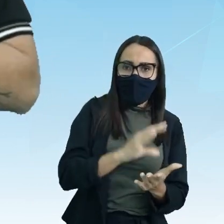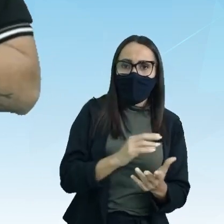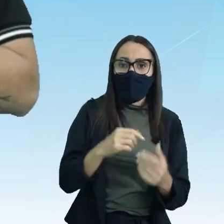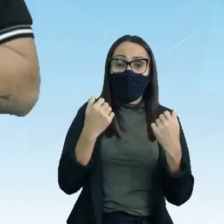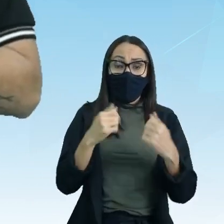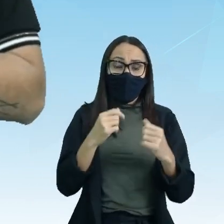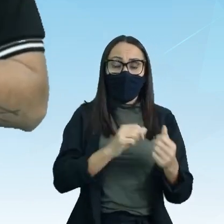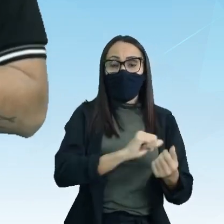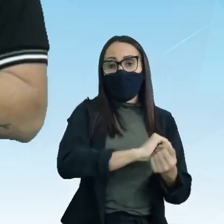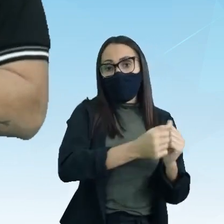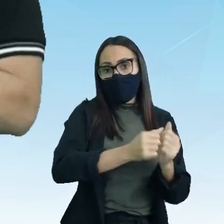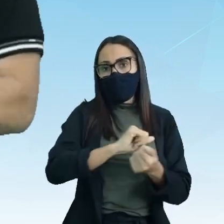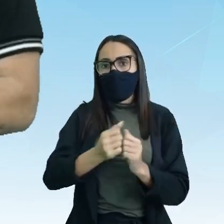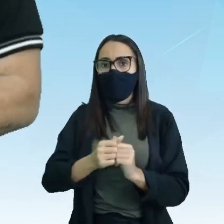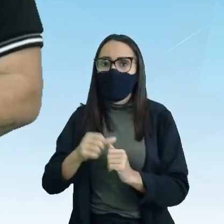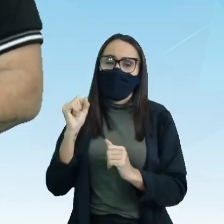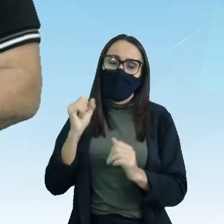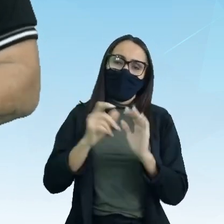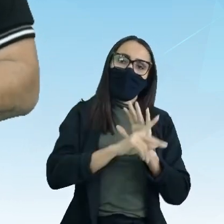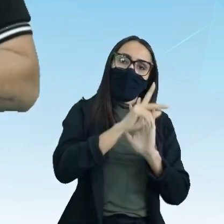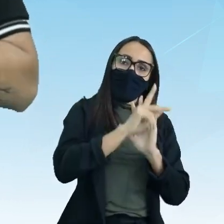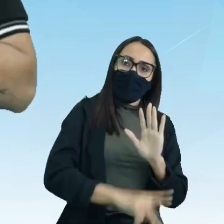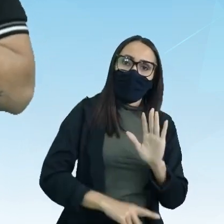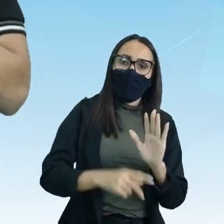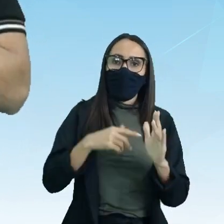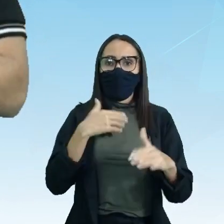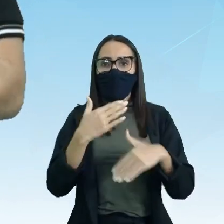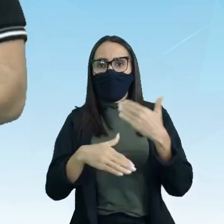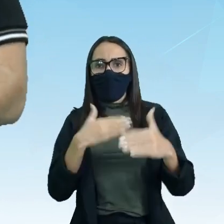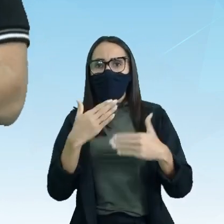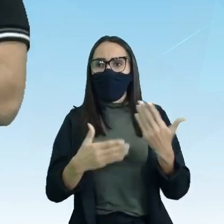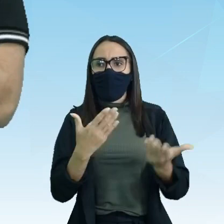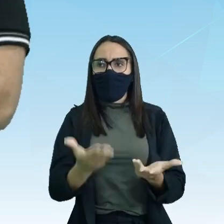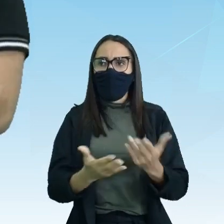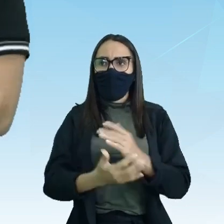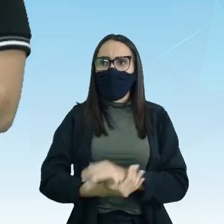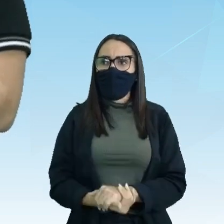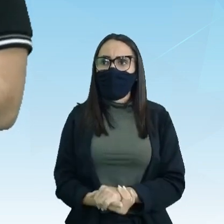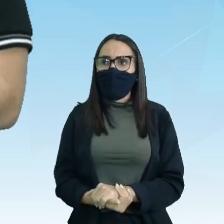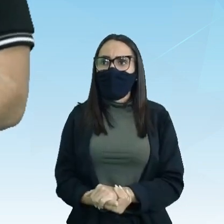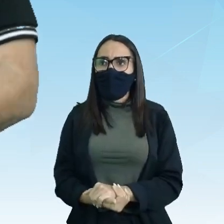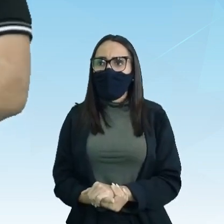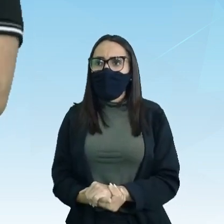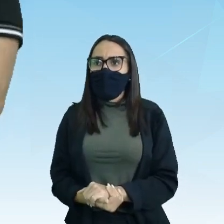fazer adaptações e isso onerou o projeto que foi construído pelo senhor José Augusto de Araújo.